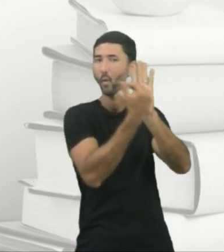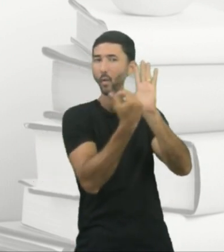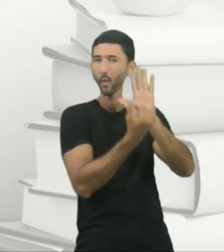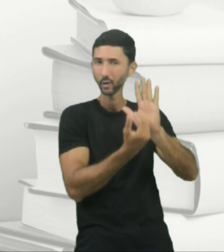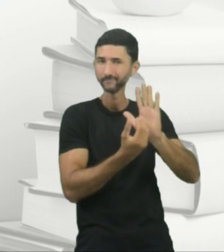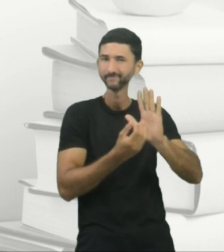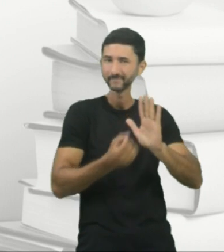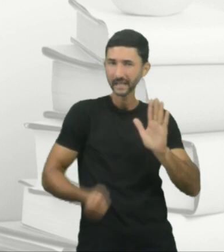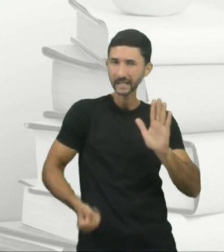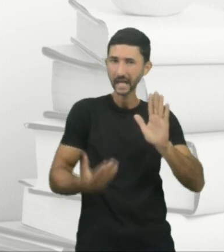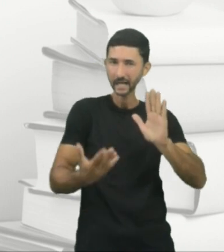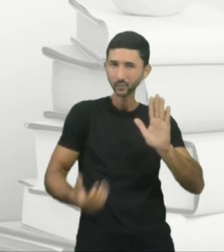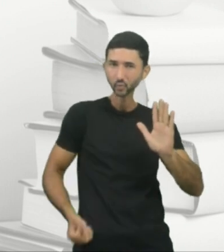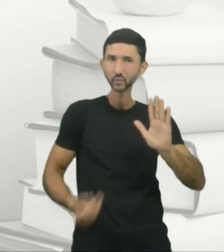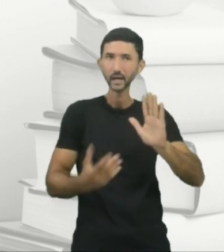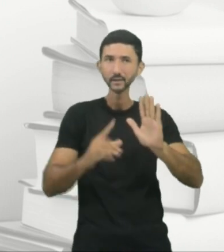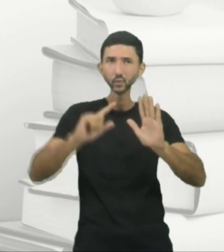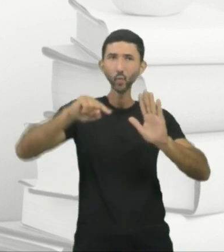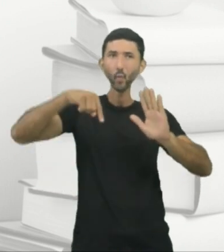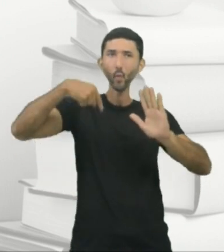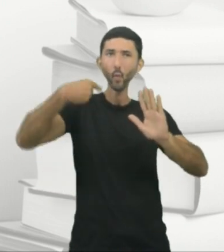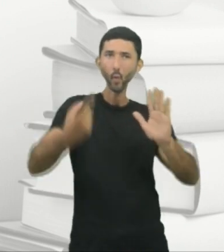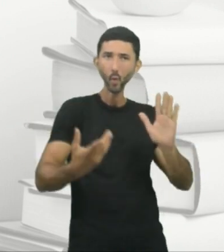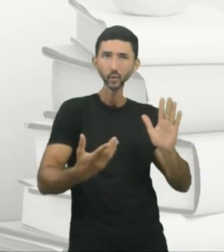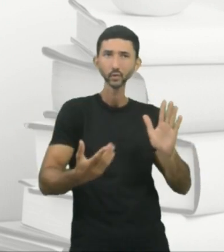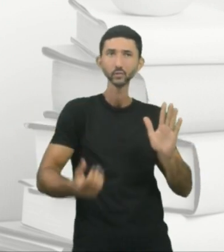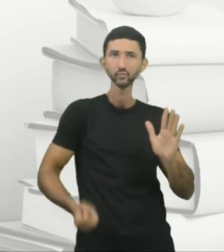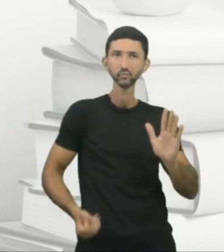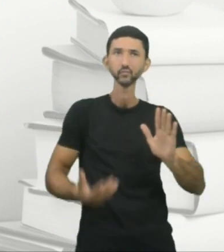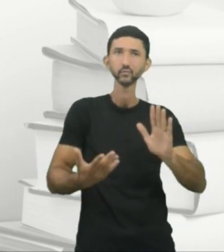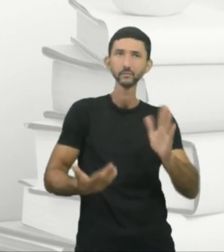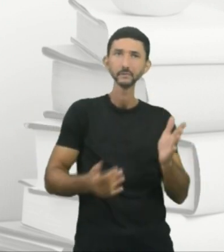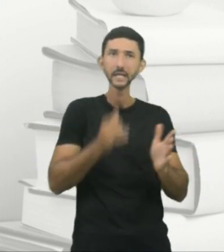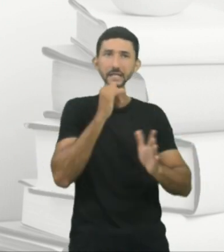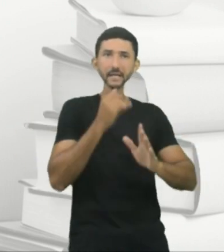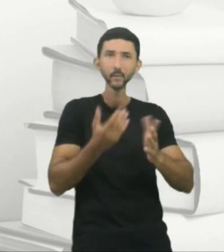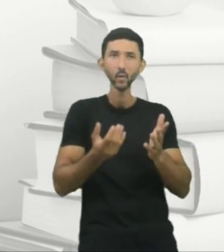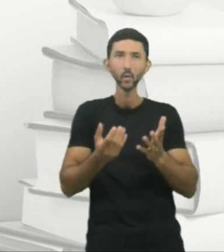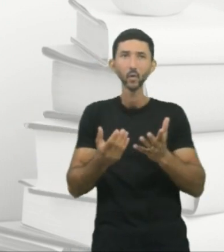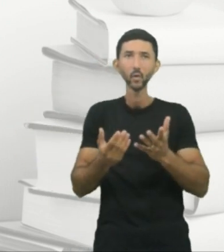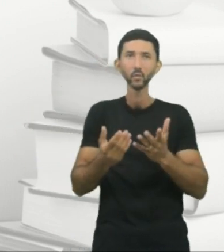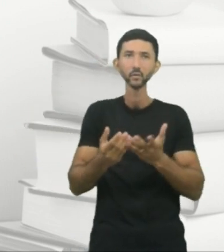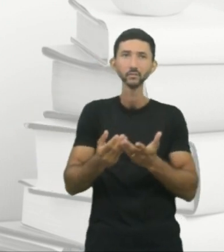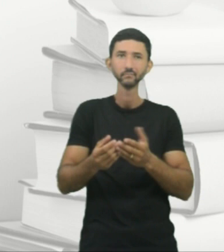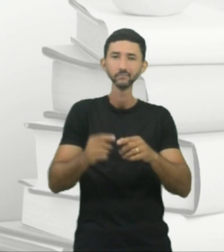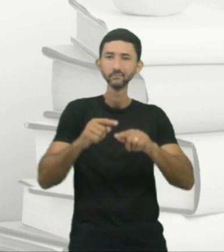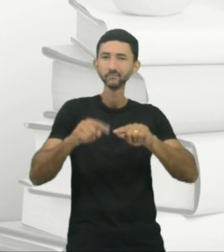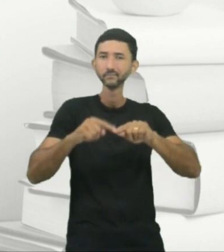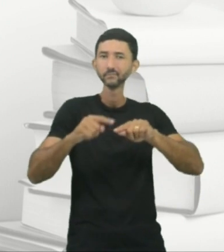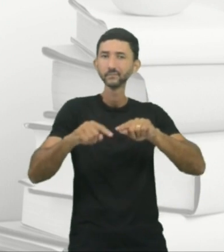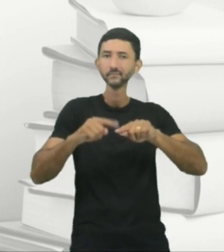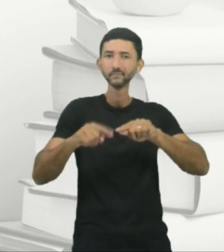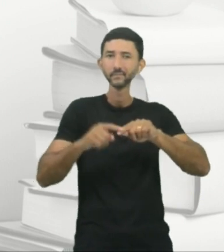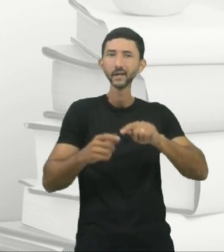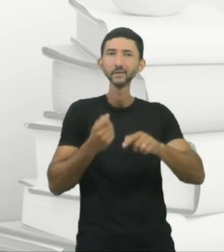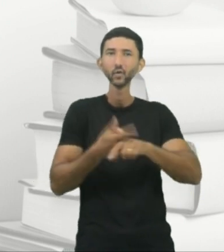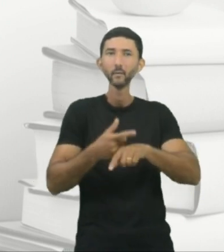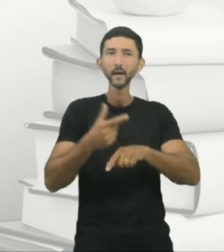gastos em dias após o dia 20. Olha, tá falando alguma coisa aqui de esmalte, olha, foi comprado